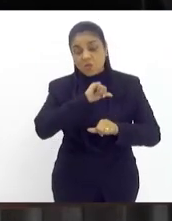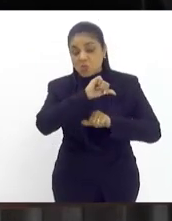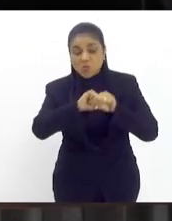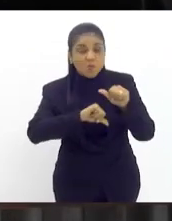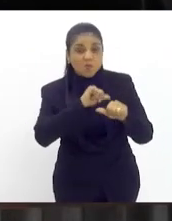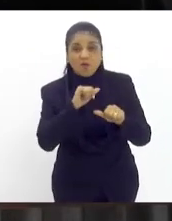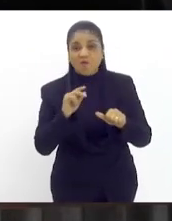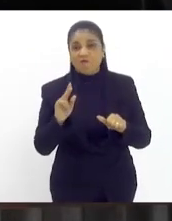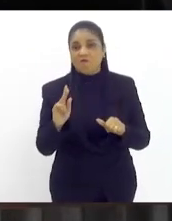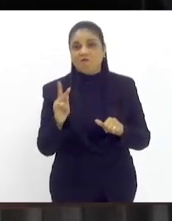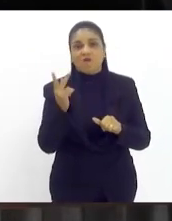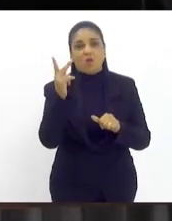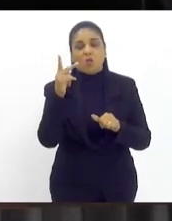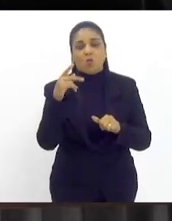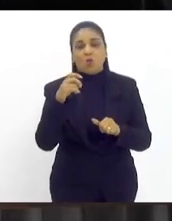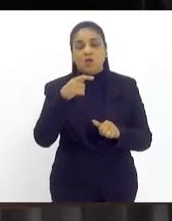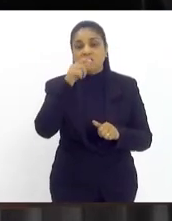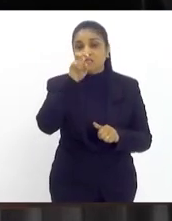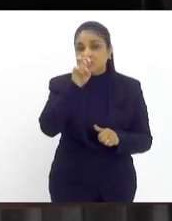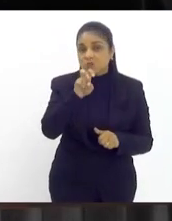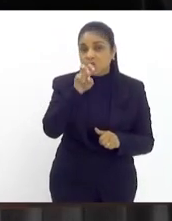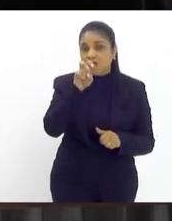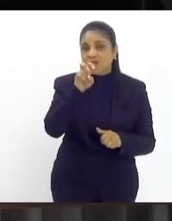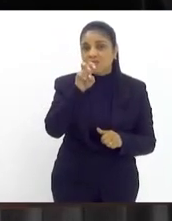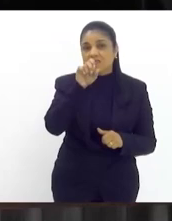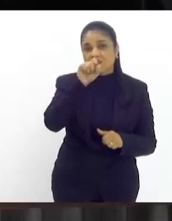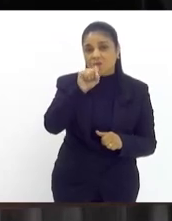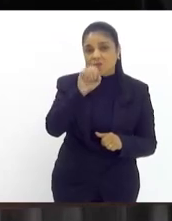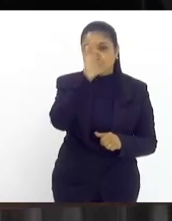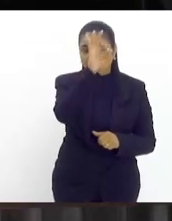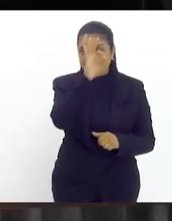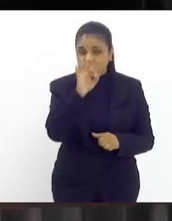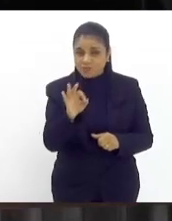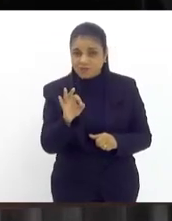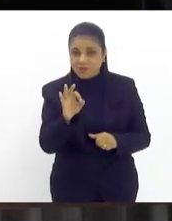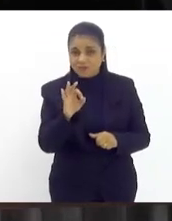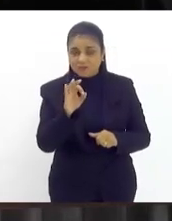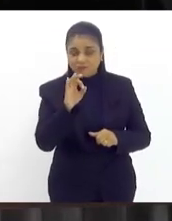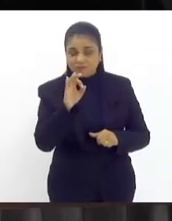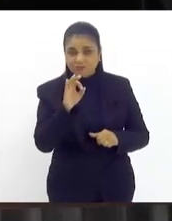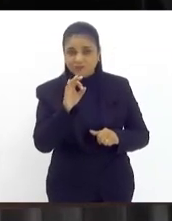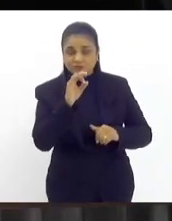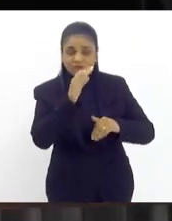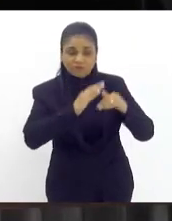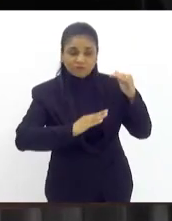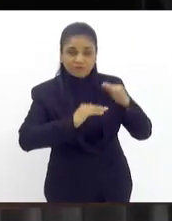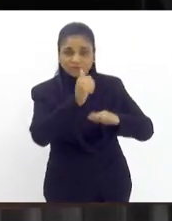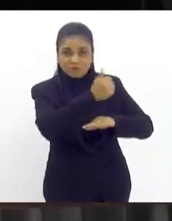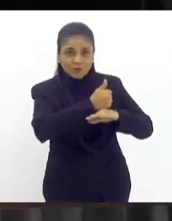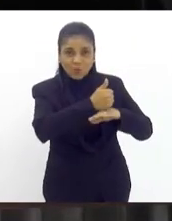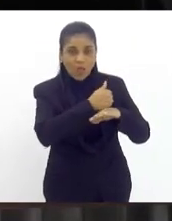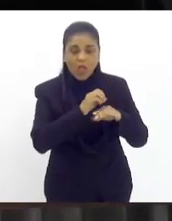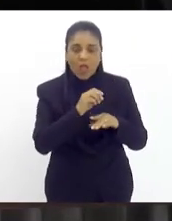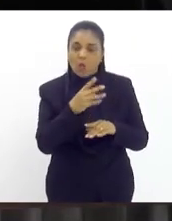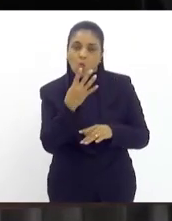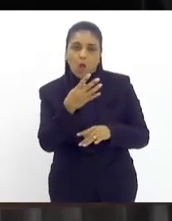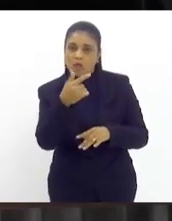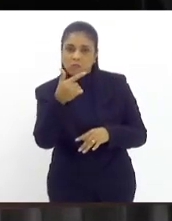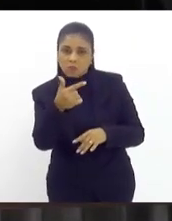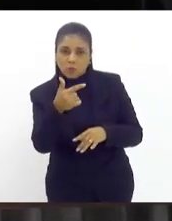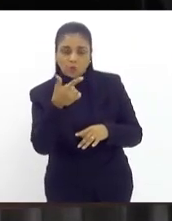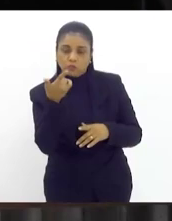com 52% 58% da categoria não é que 42 é atendido